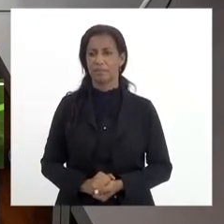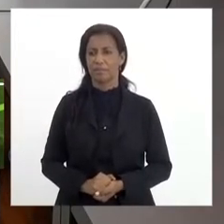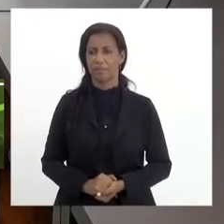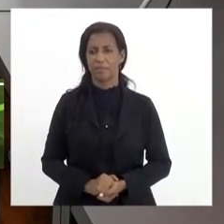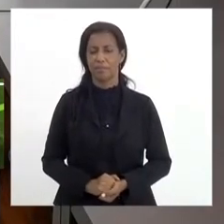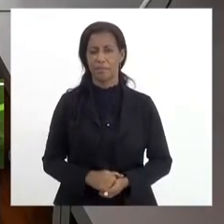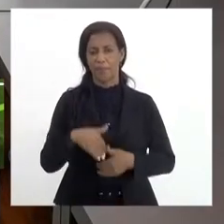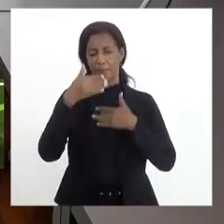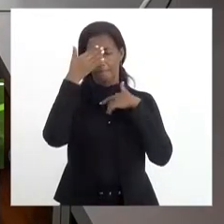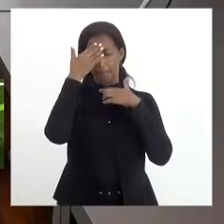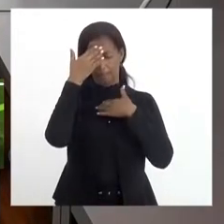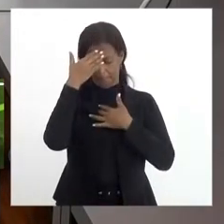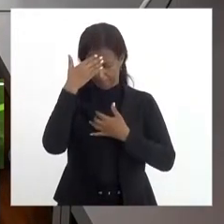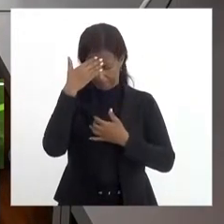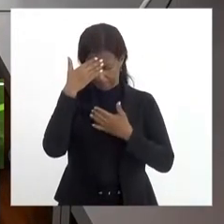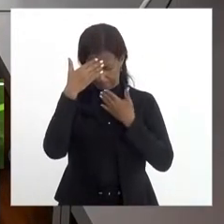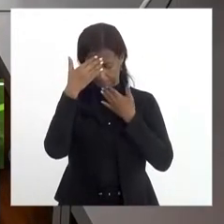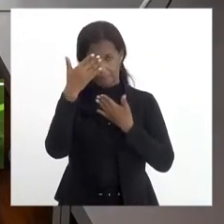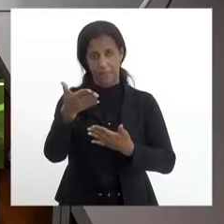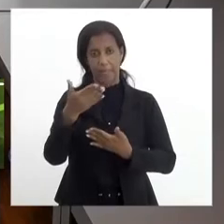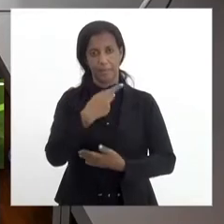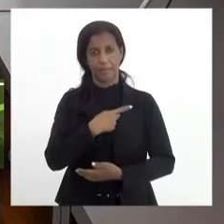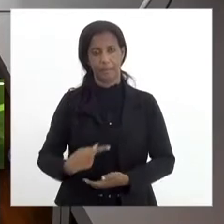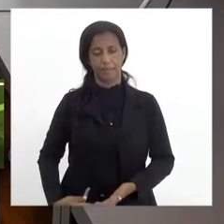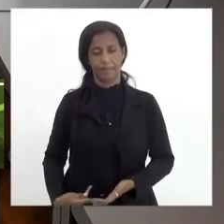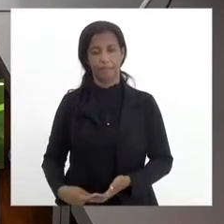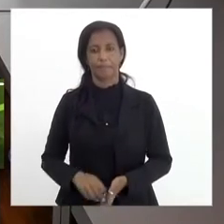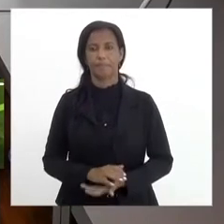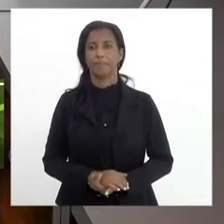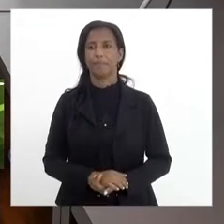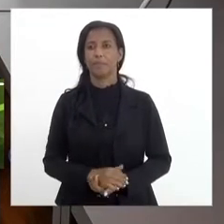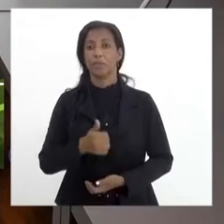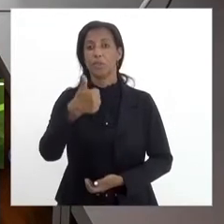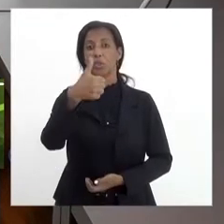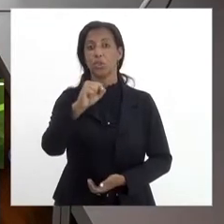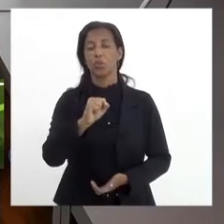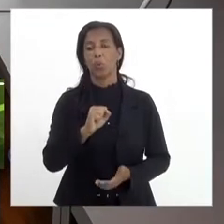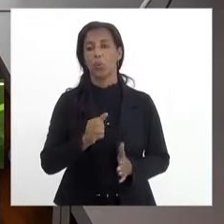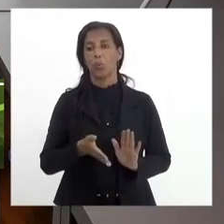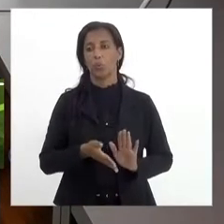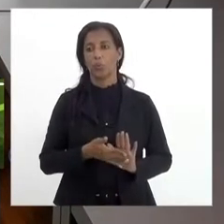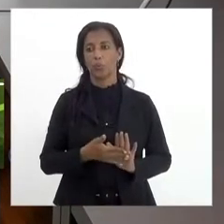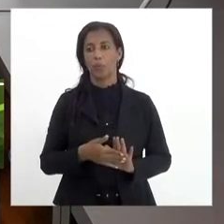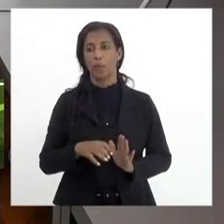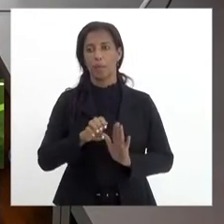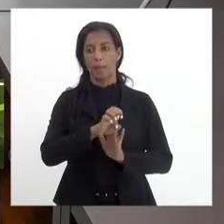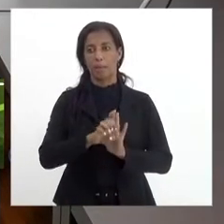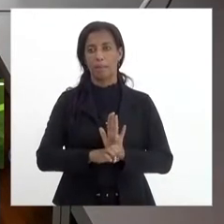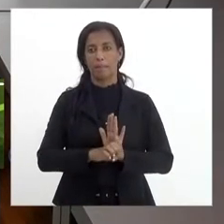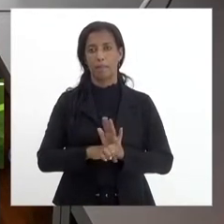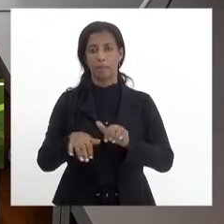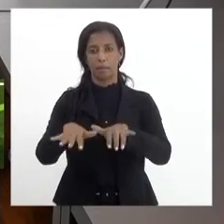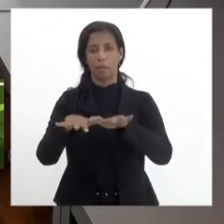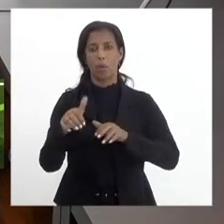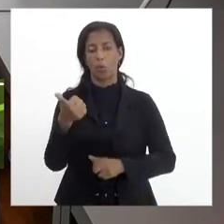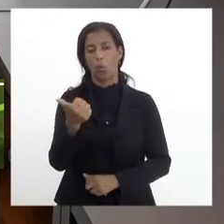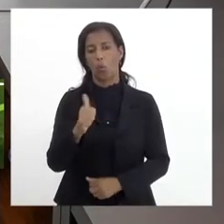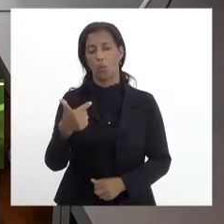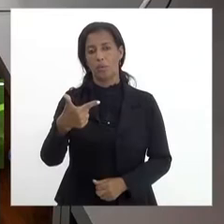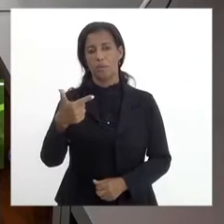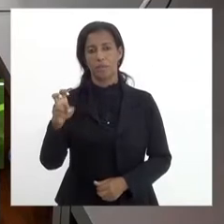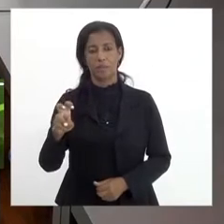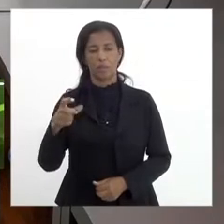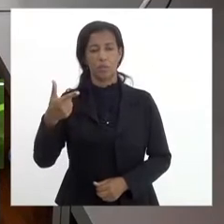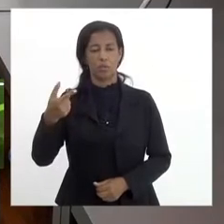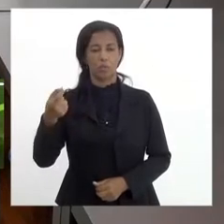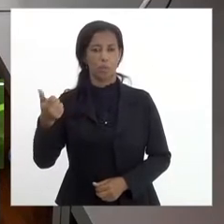Obrigado, presidente. Então, pedido de vista, deputada Mônica, do 17. 18 da pauta. Emendas de plenário, projeto de lei 1125 de